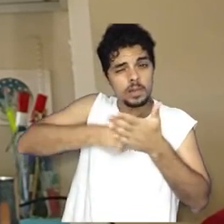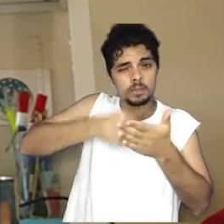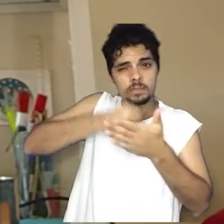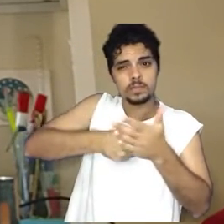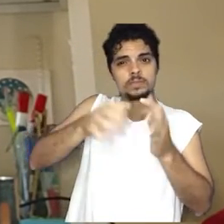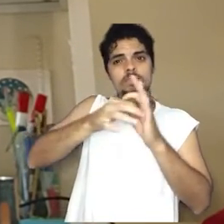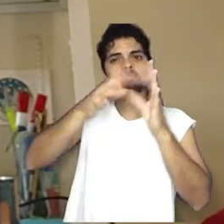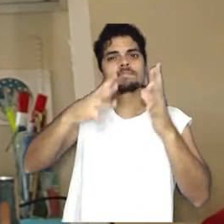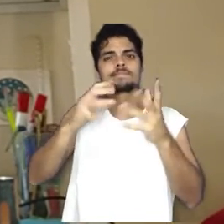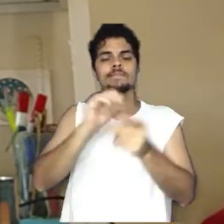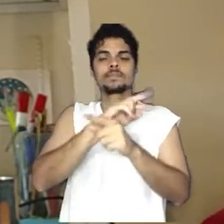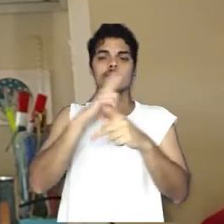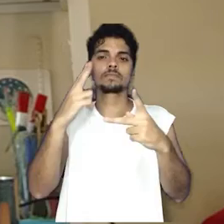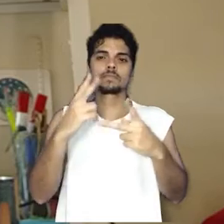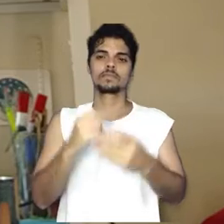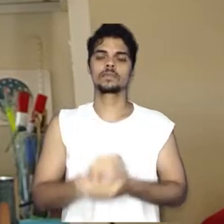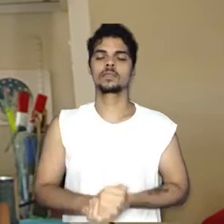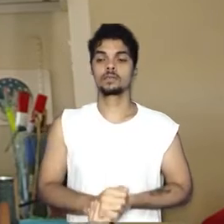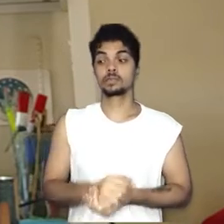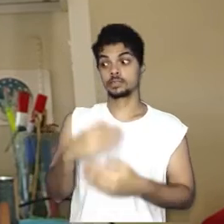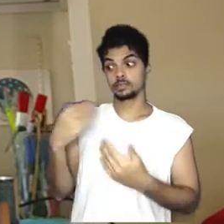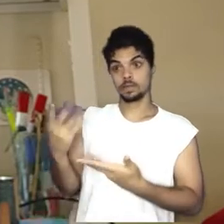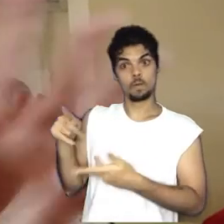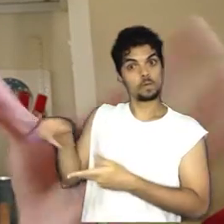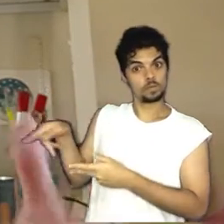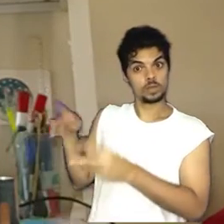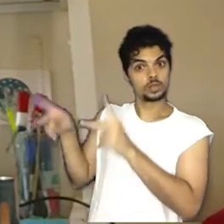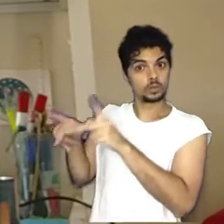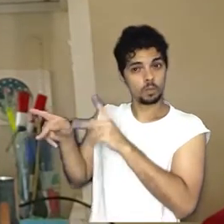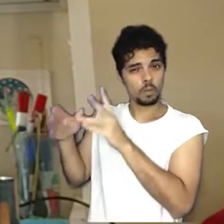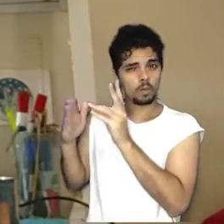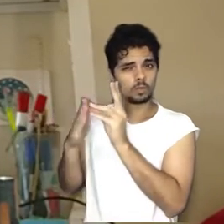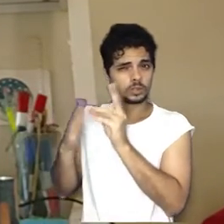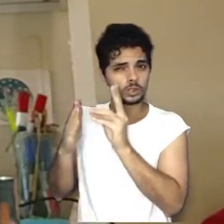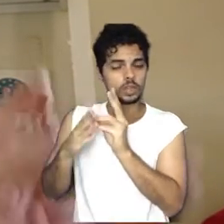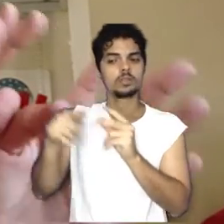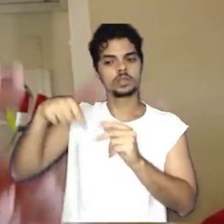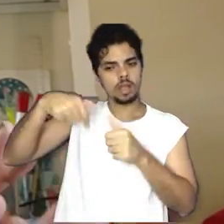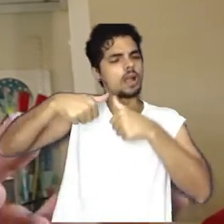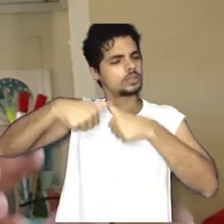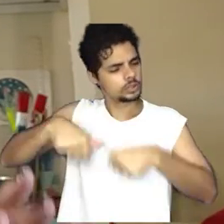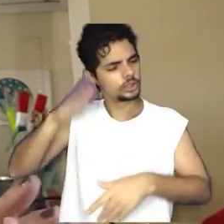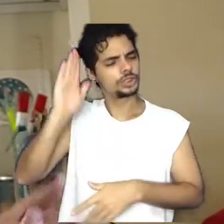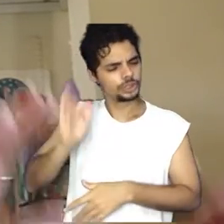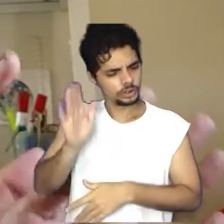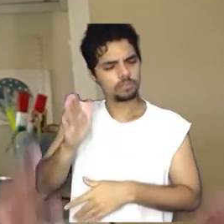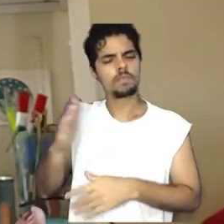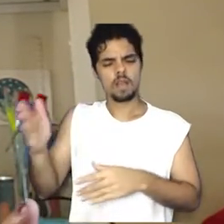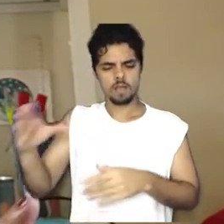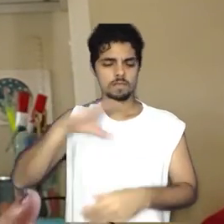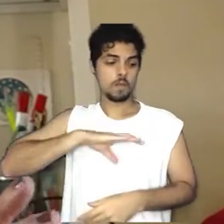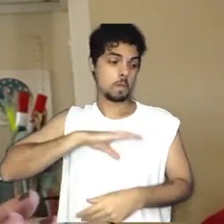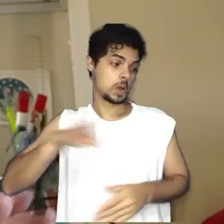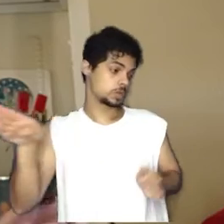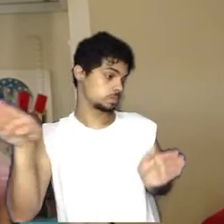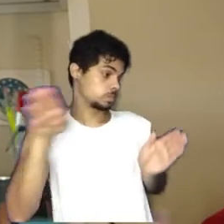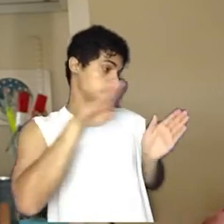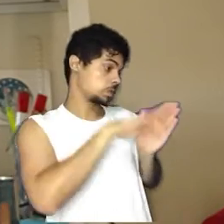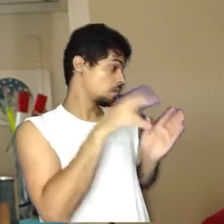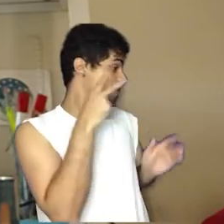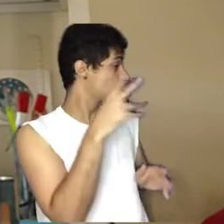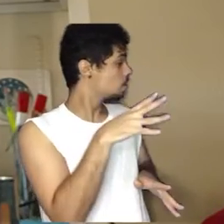Então, ajuda a quebrar essa ideia de que os povos originários estavam aqui quando os portugueses chegaram, os europeus